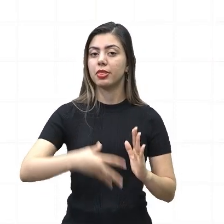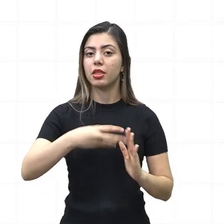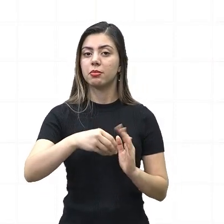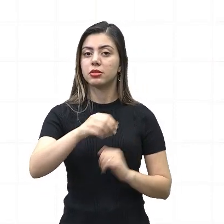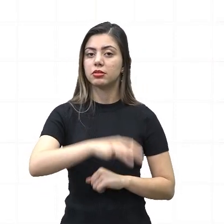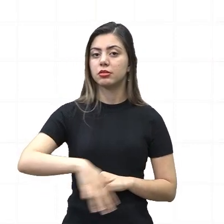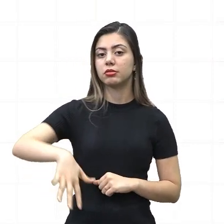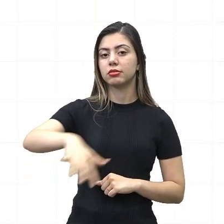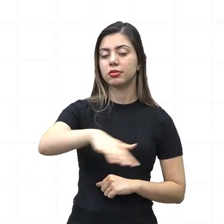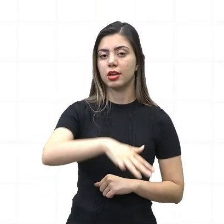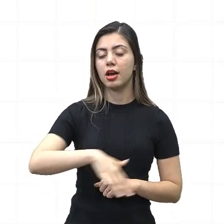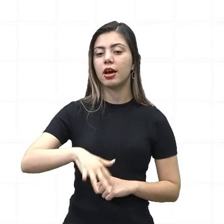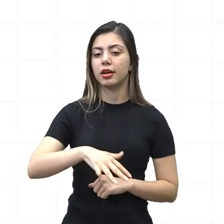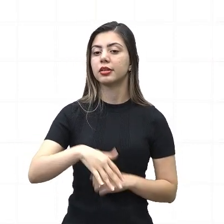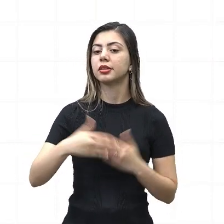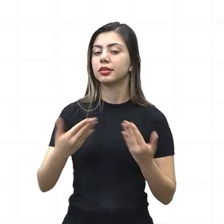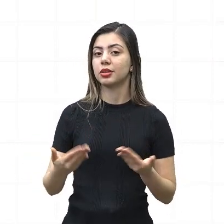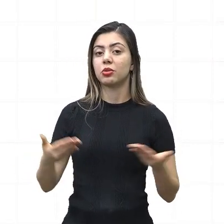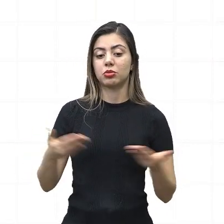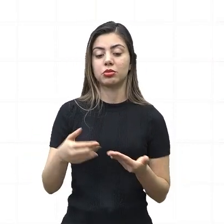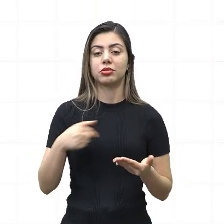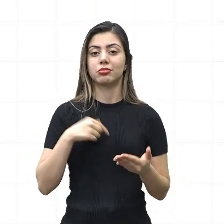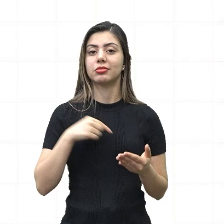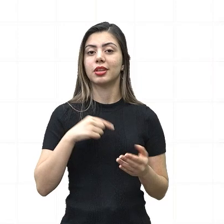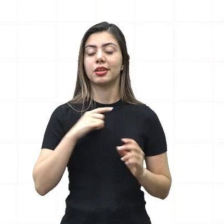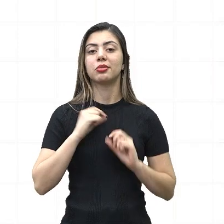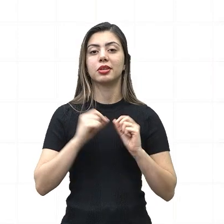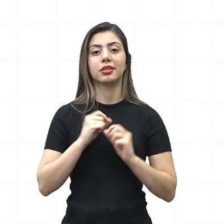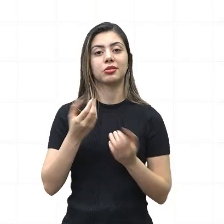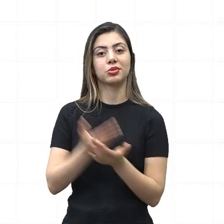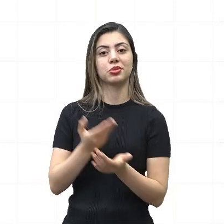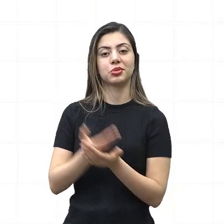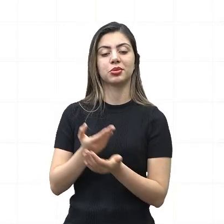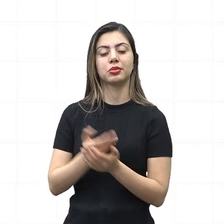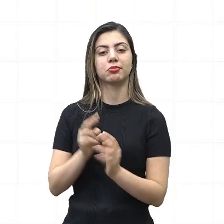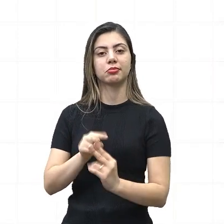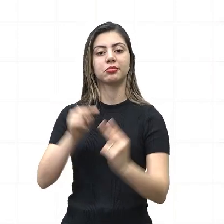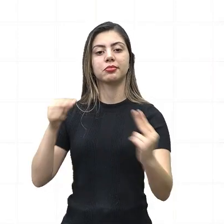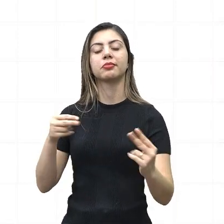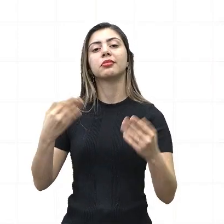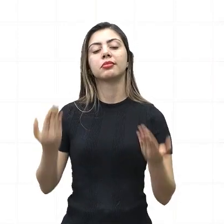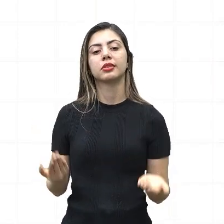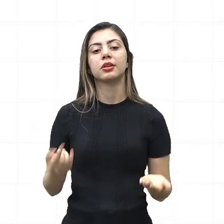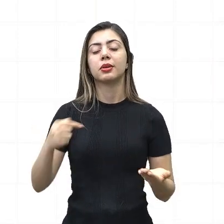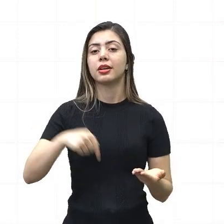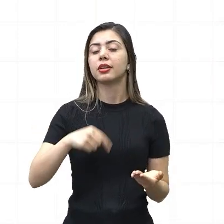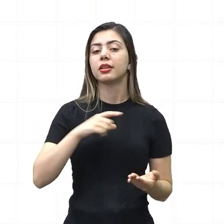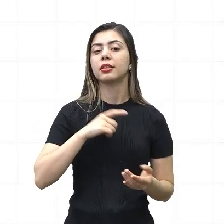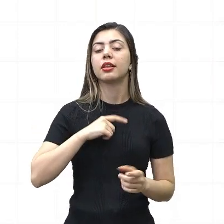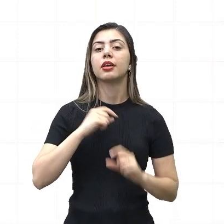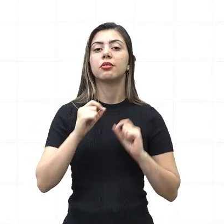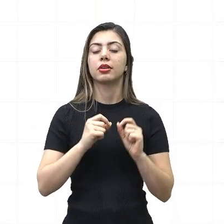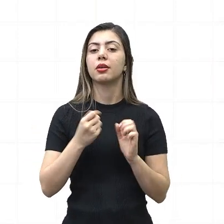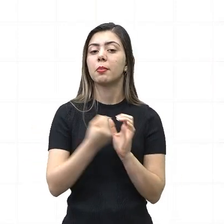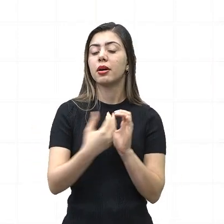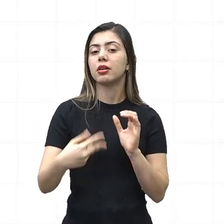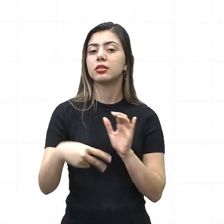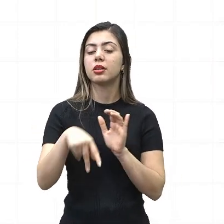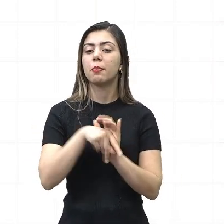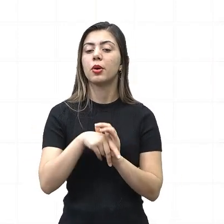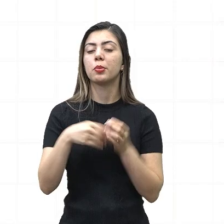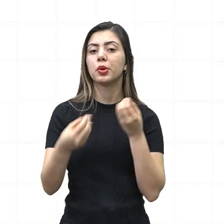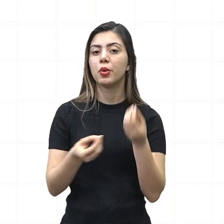amazônica, né, que é de onde essa aula está sendo transmitida, a bacia hidrográfica amazônica ela tem essa característica de ser uma bacia que tem